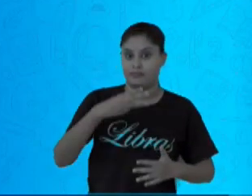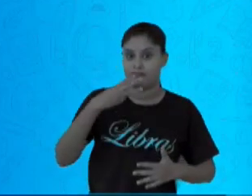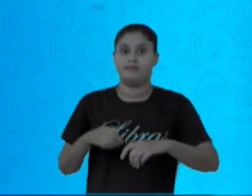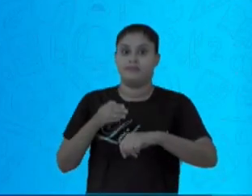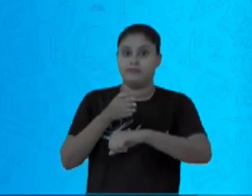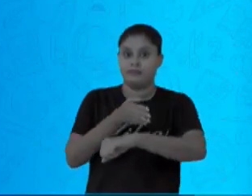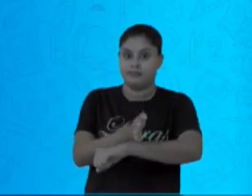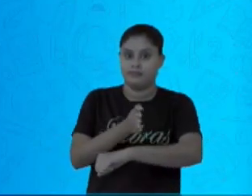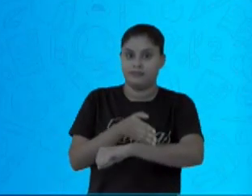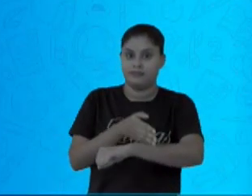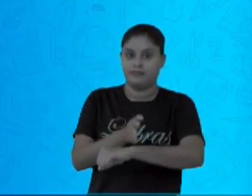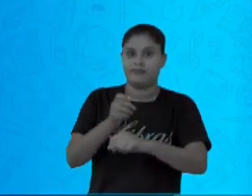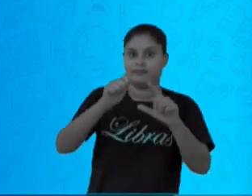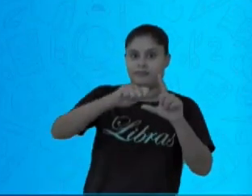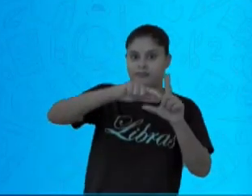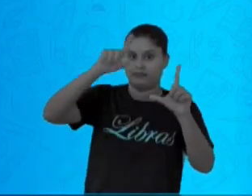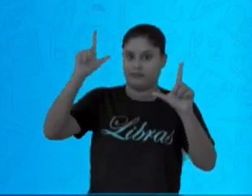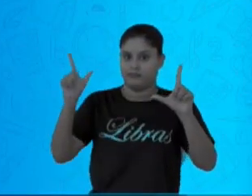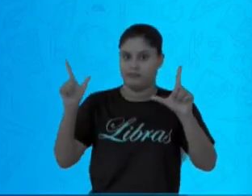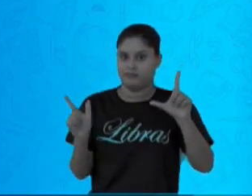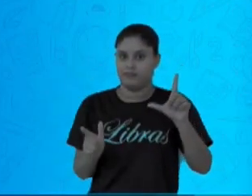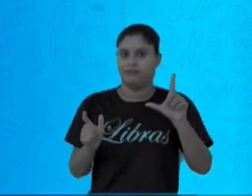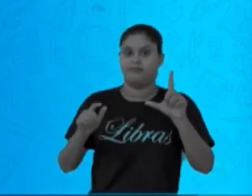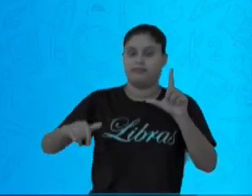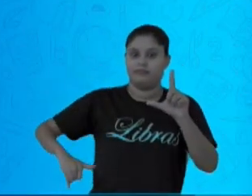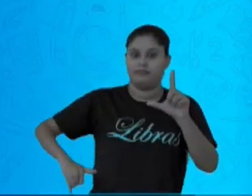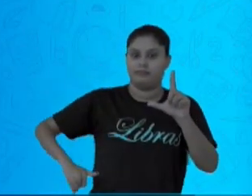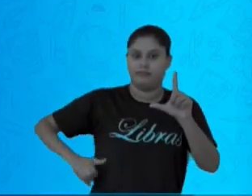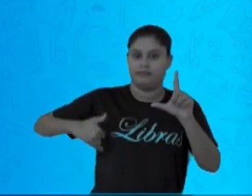aula. Para acessar a nossa plataforma